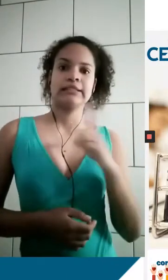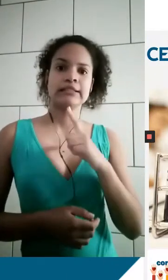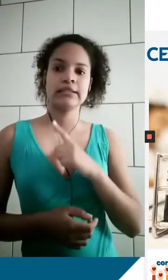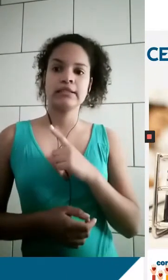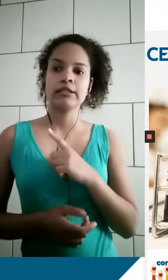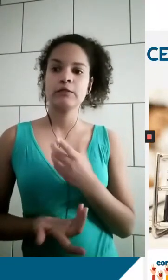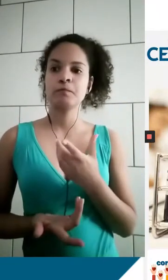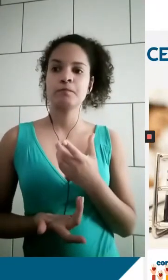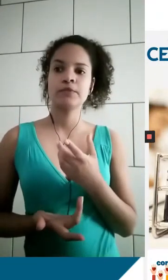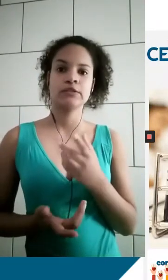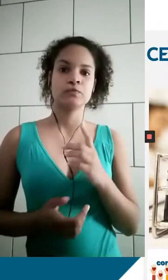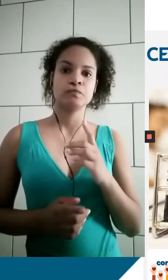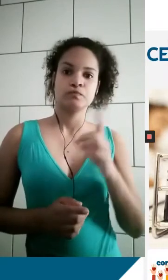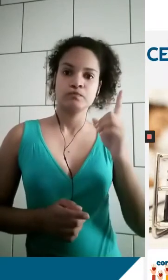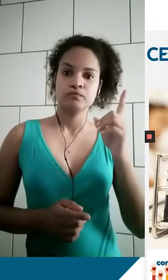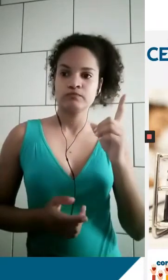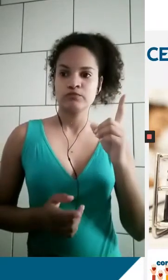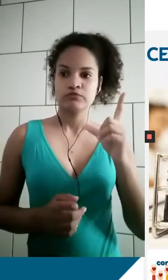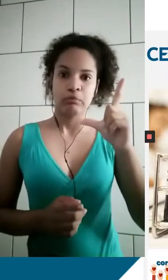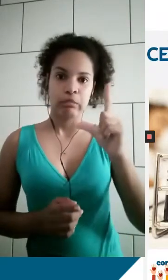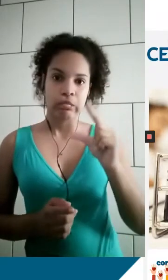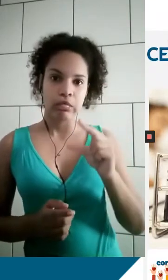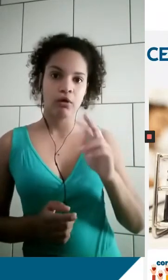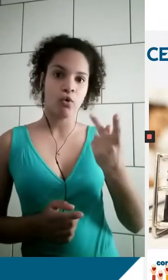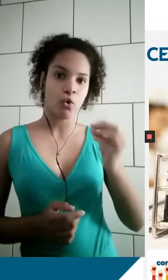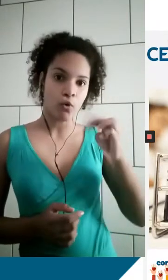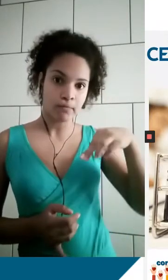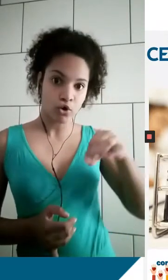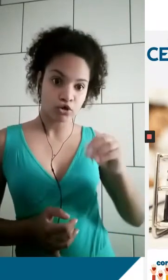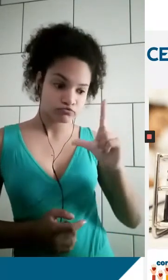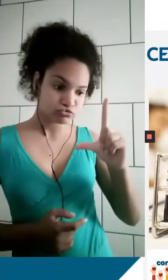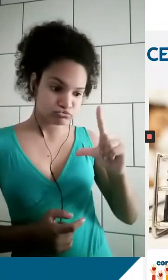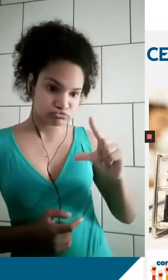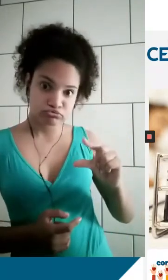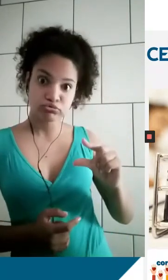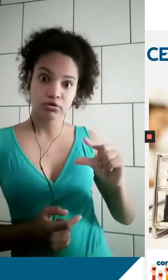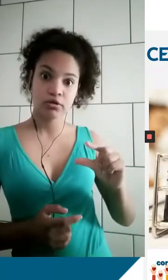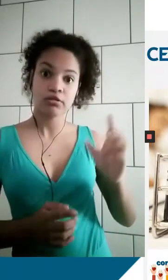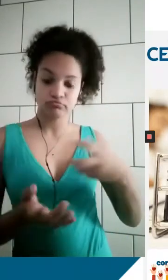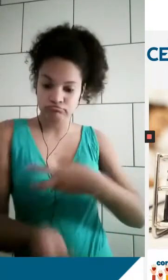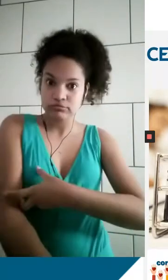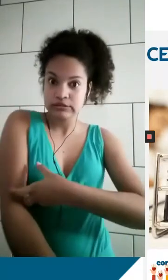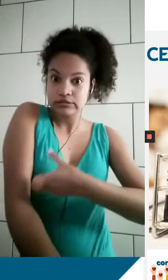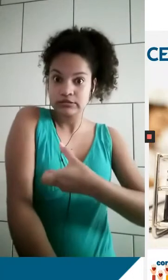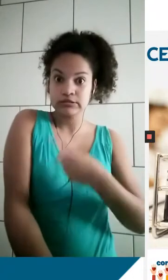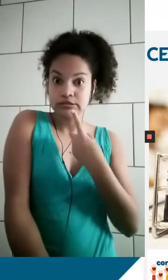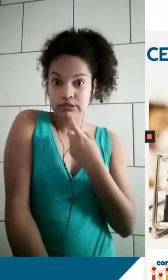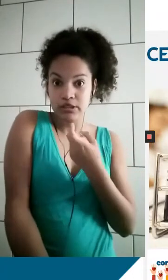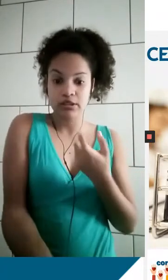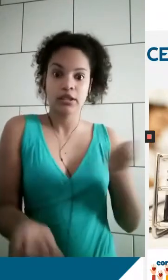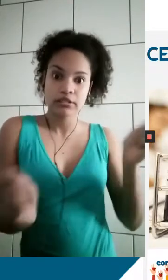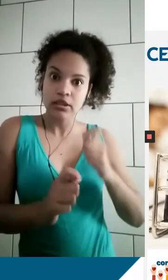uma deficiência hormonal e pode ficar doente com isso, os hormônios são medidos no sangue. Por exemplo,